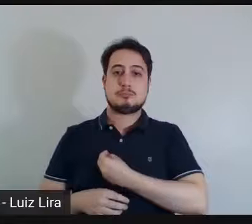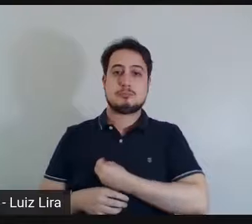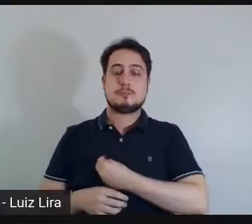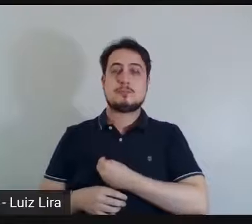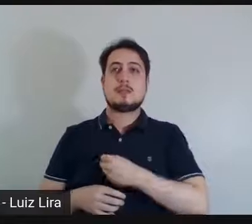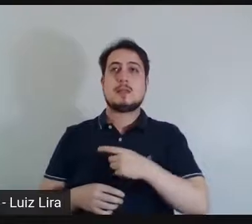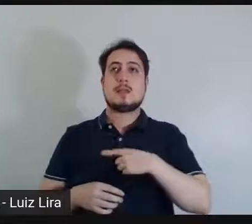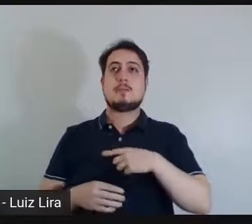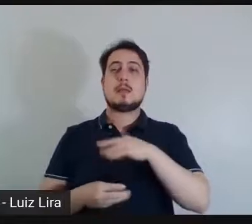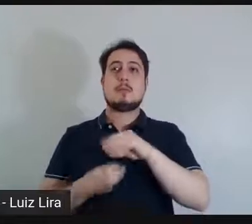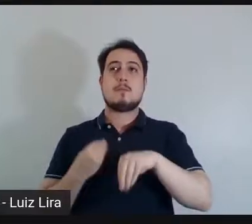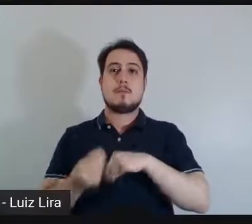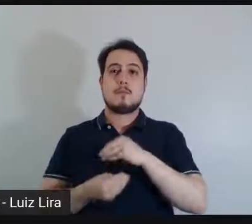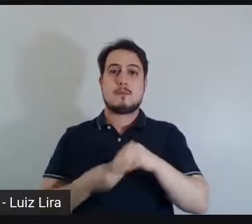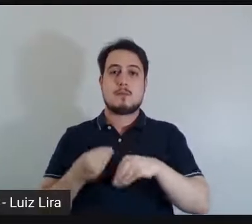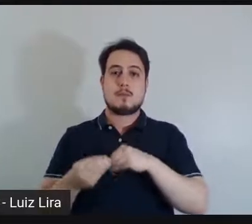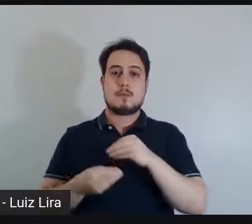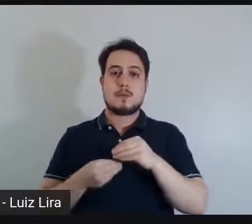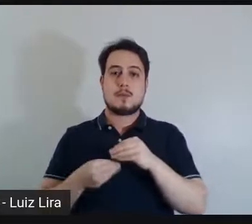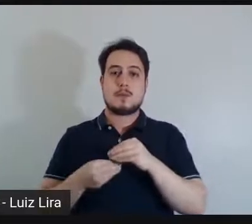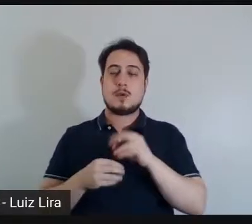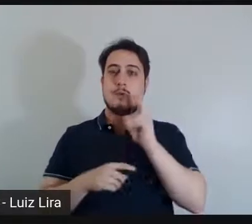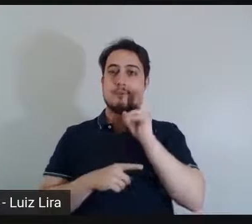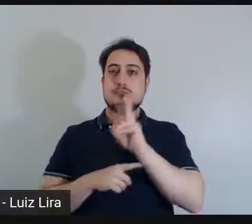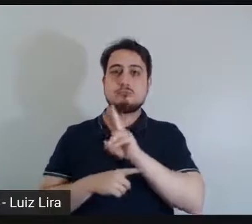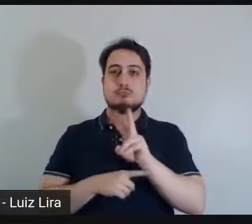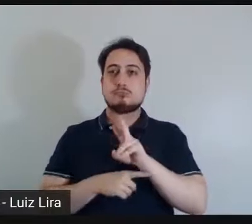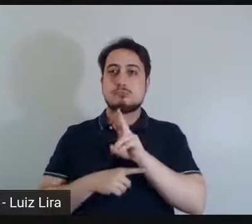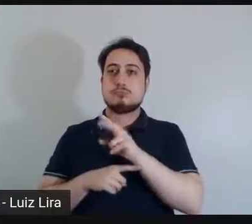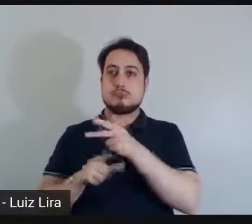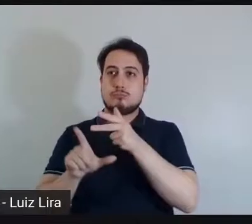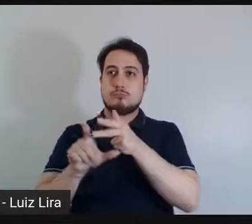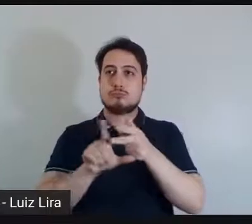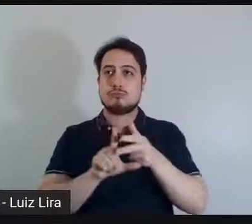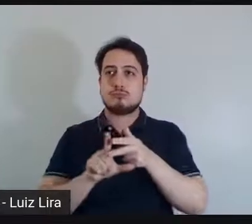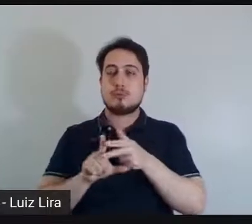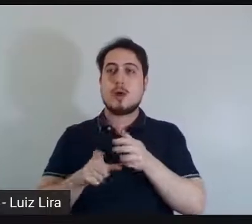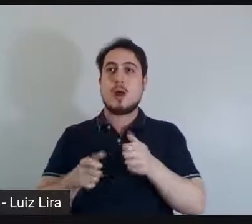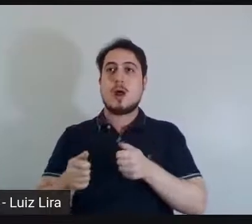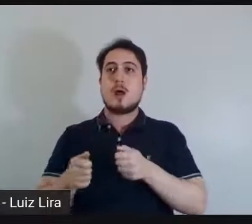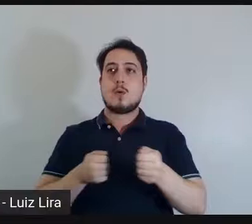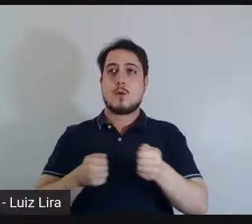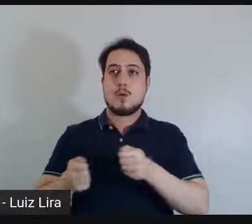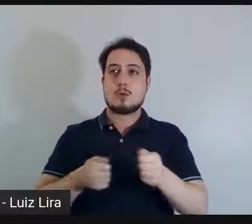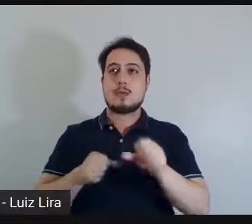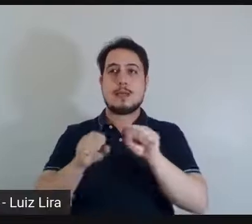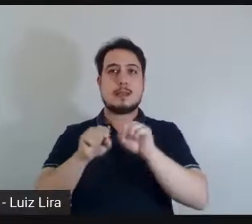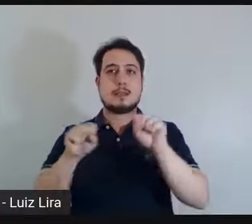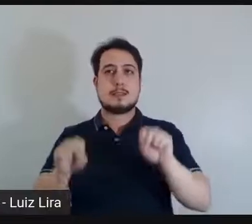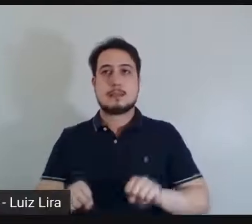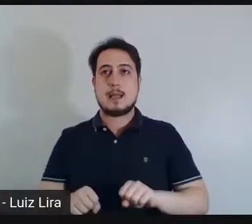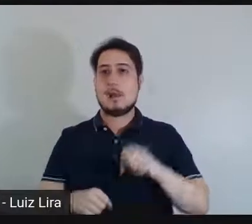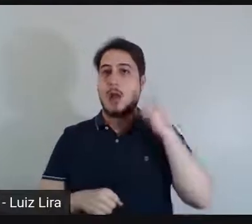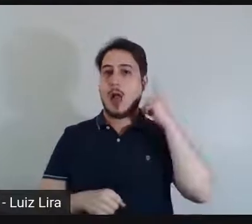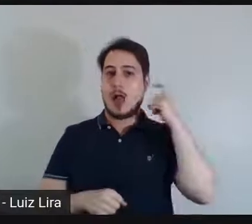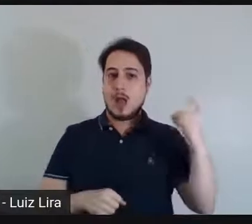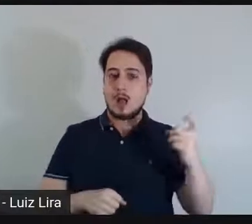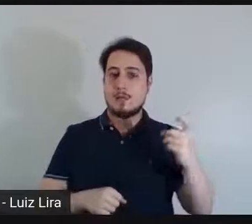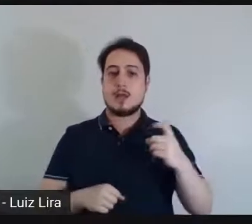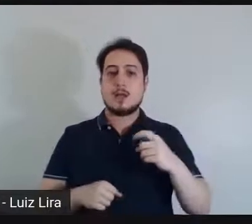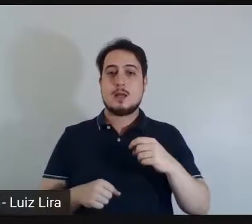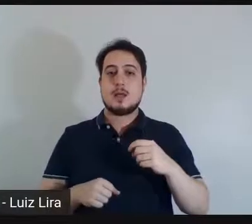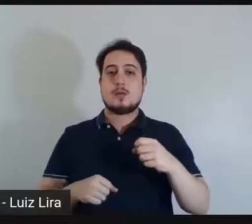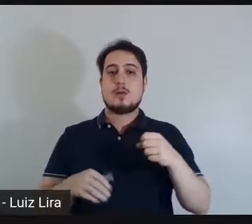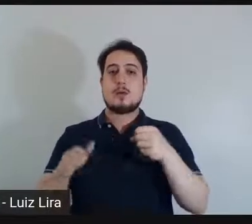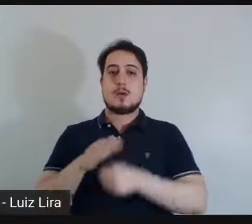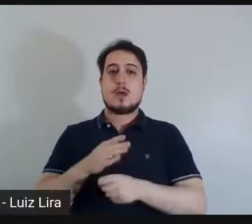com serviço de vídeo monitoramento, controle de acesso, sistema de alarme, então empregar tecnologia,